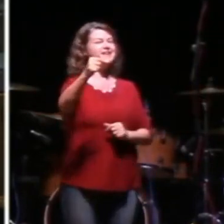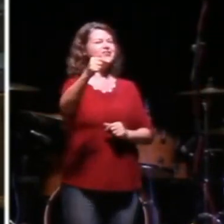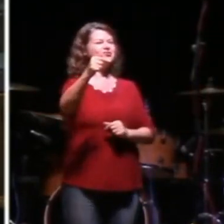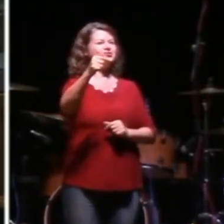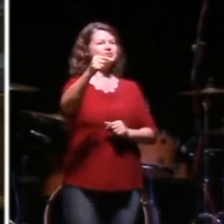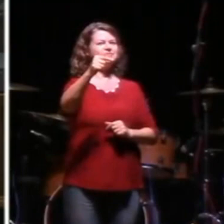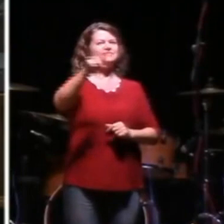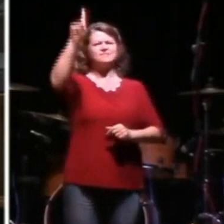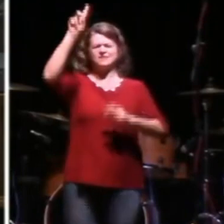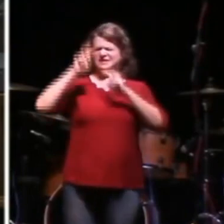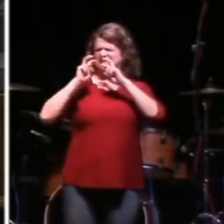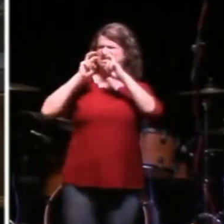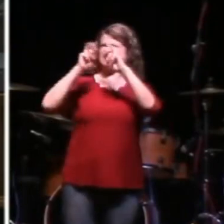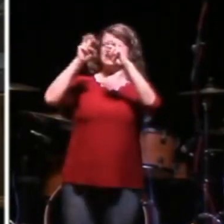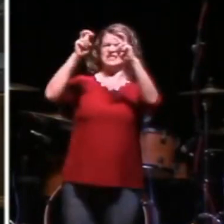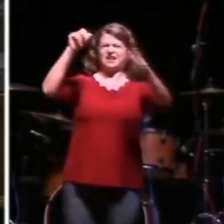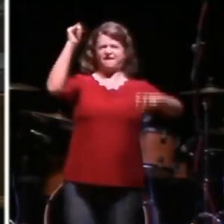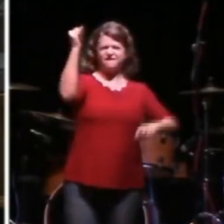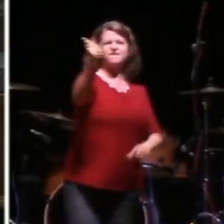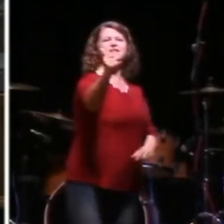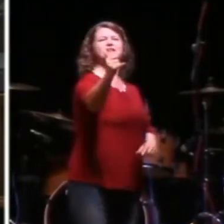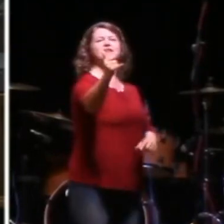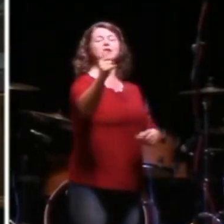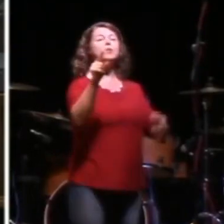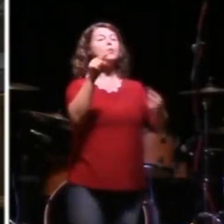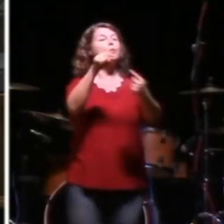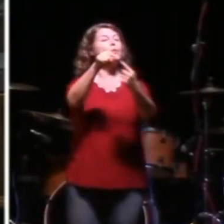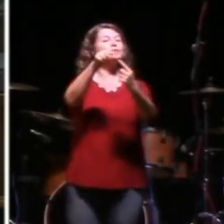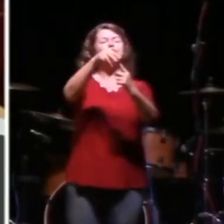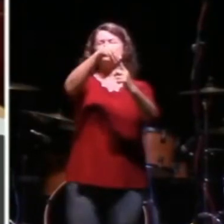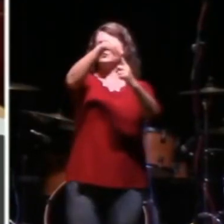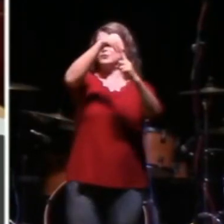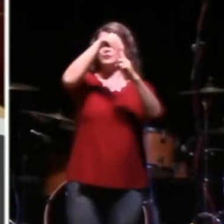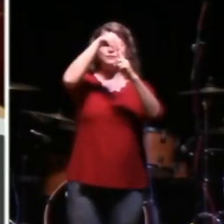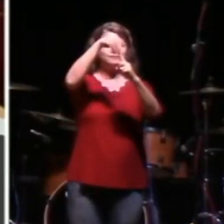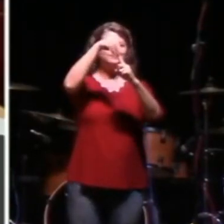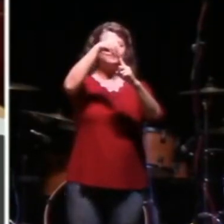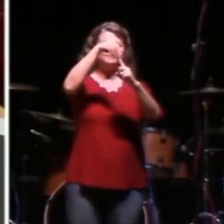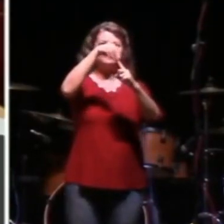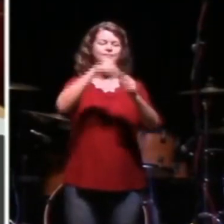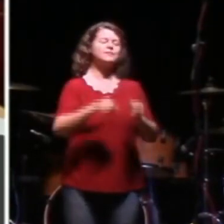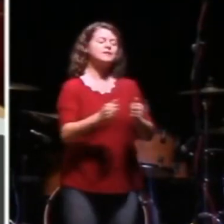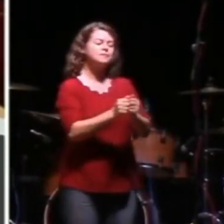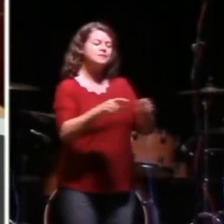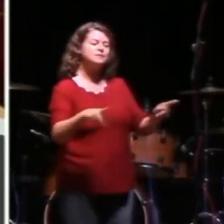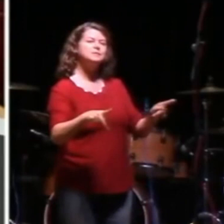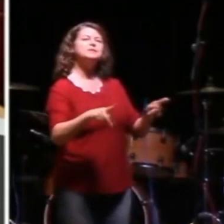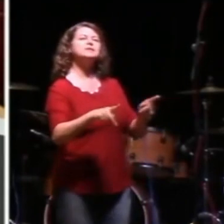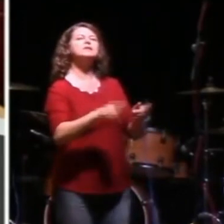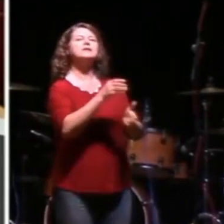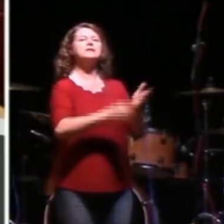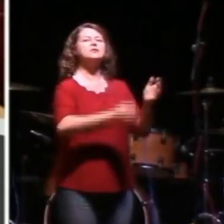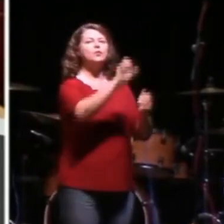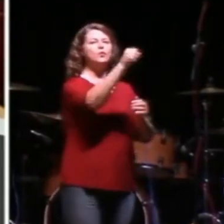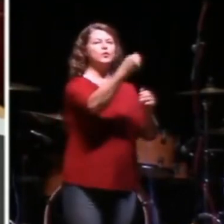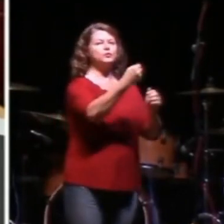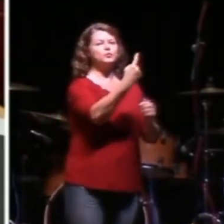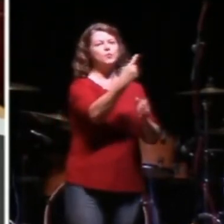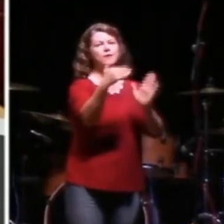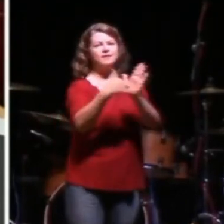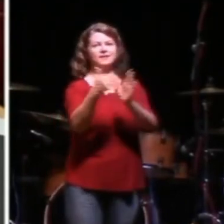trombetas que também tem o único objetivo apocalipse 8 de uma seis quando ele abriu o sétimo selo